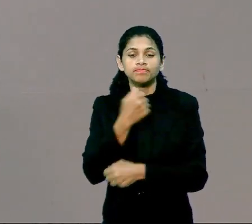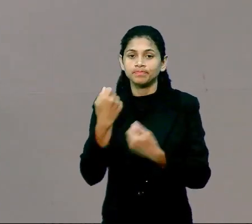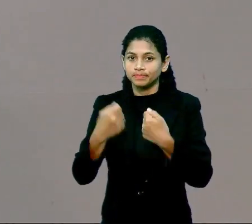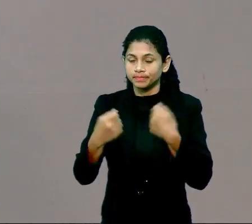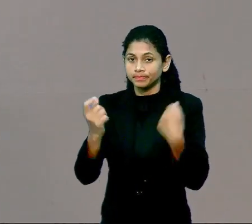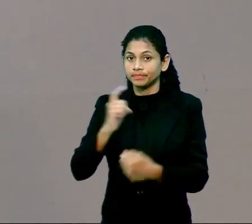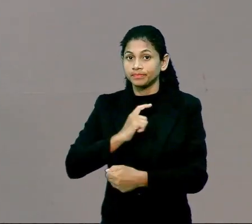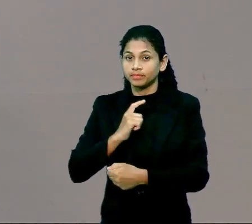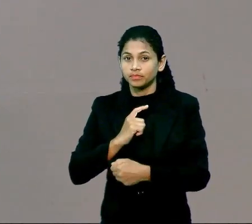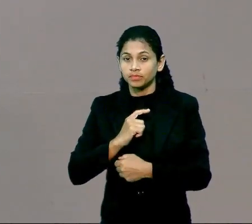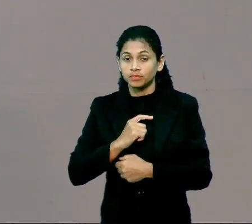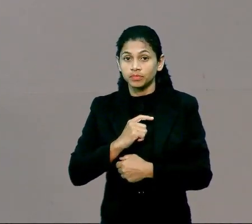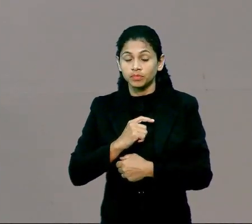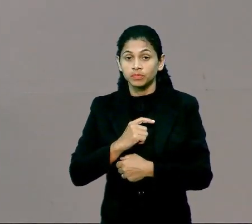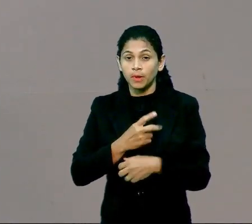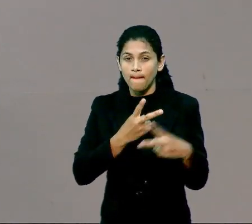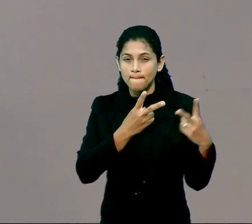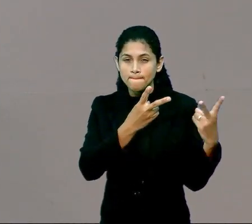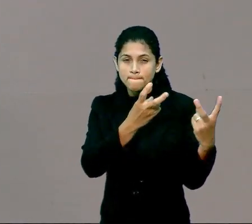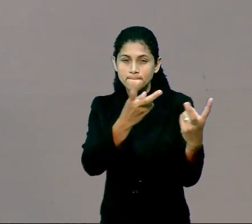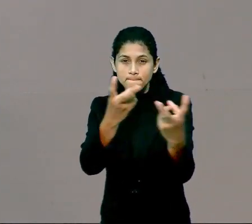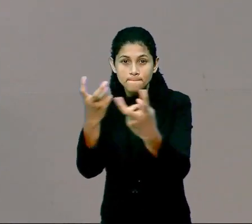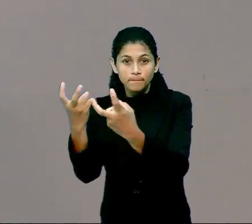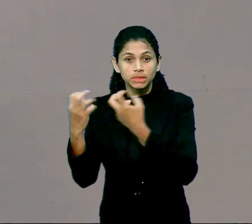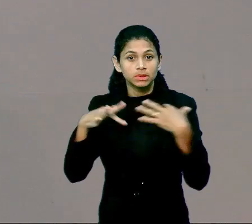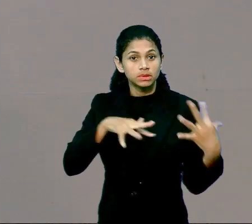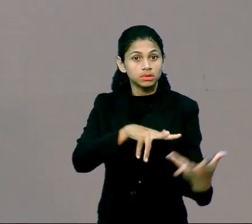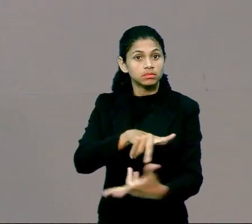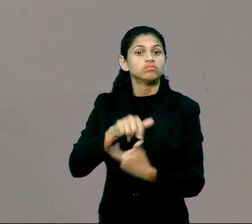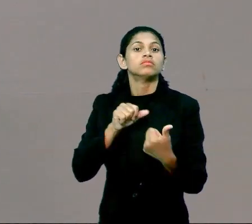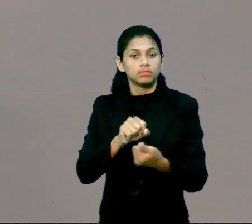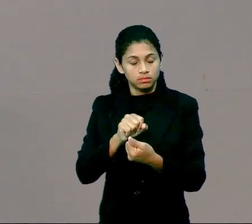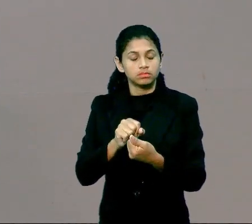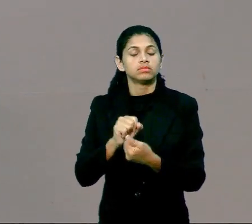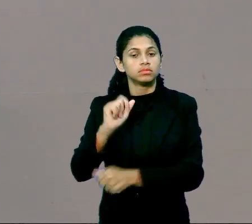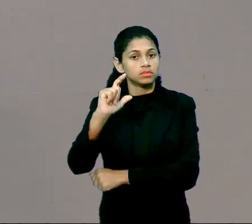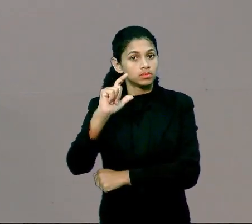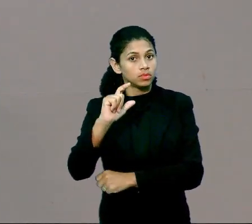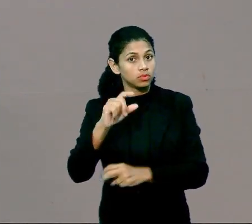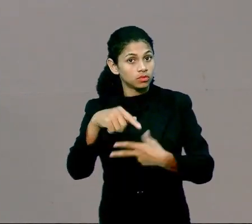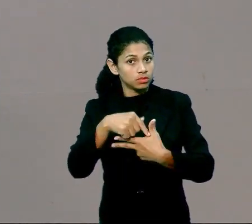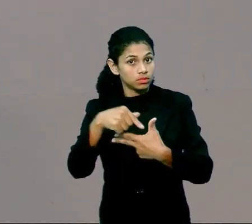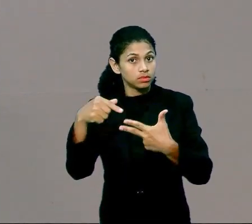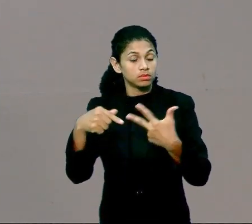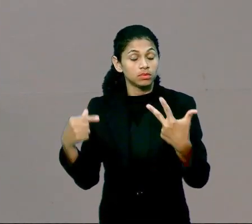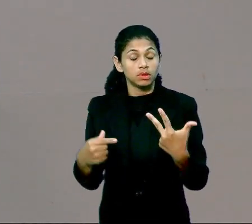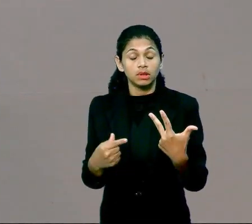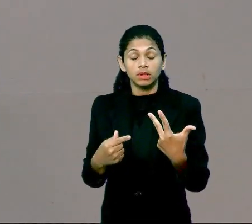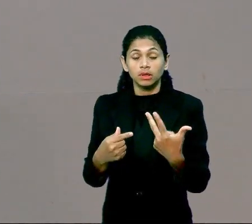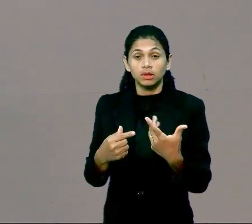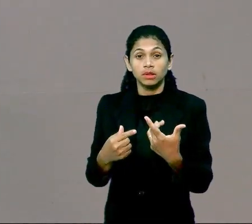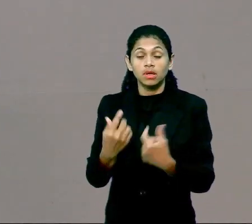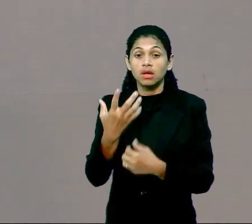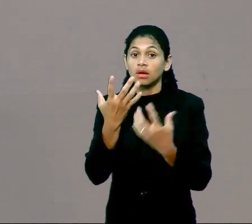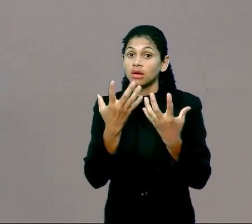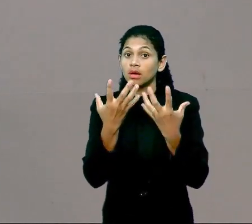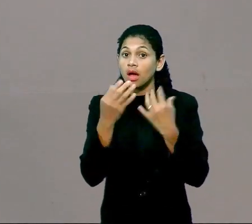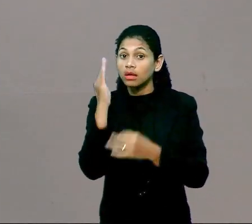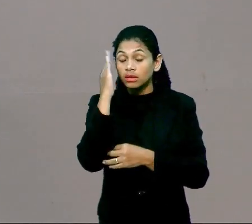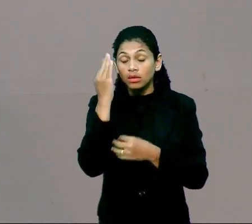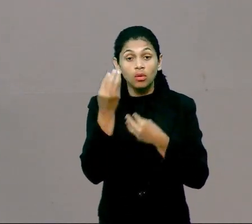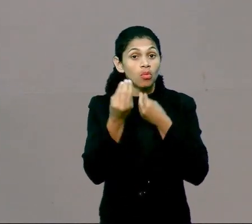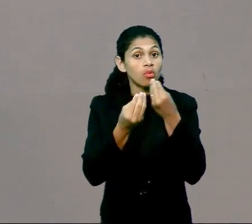mundo. Lembra, o Enem é um exame para a vida. Ele busca ver como que você se correlaciona. E no caso,